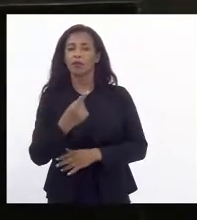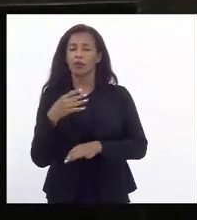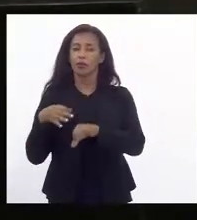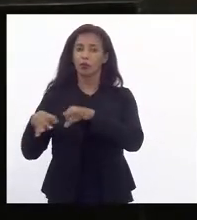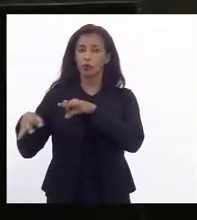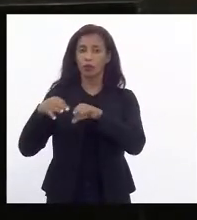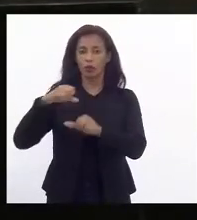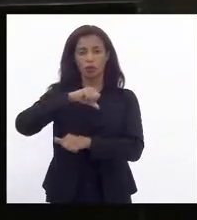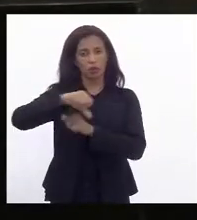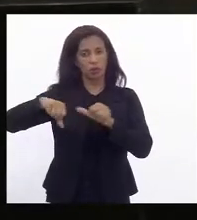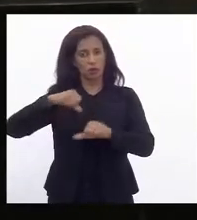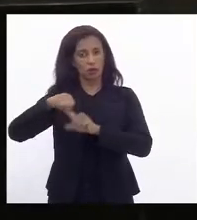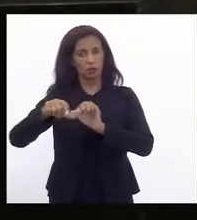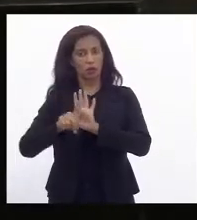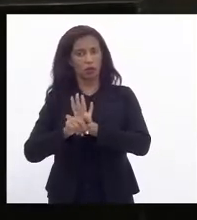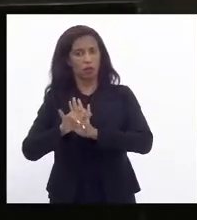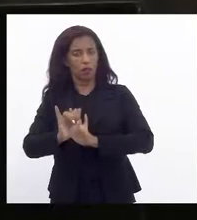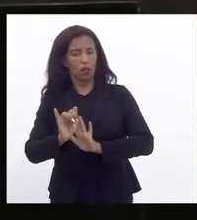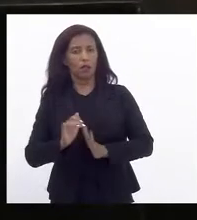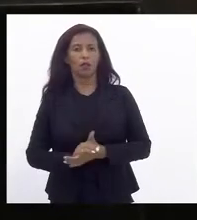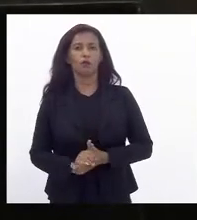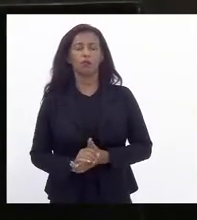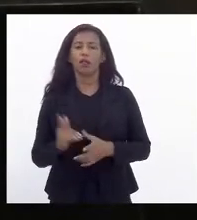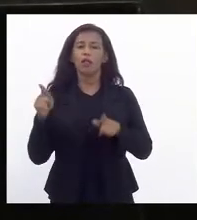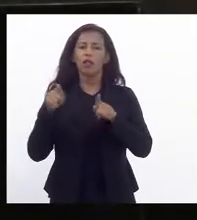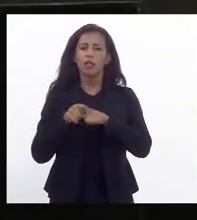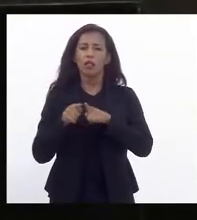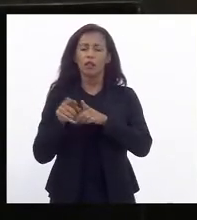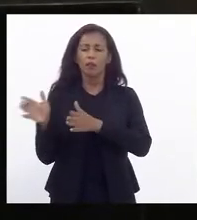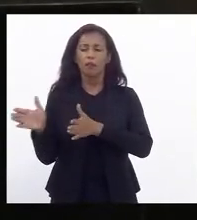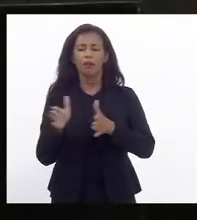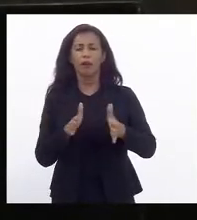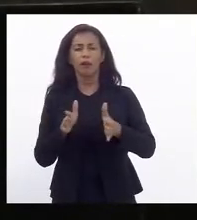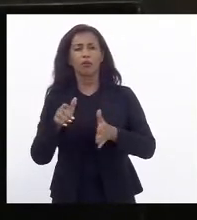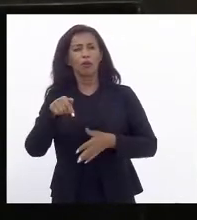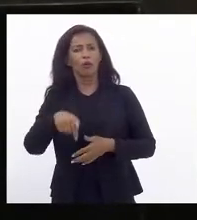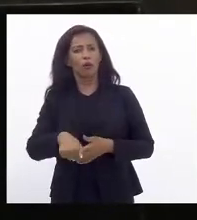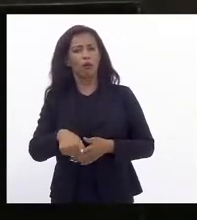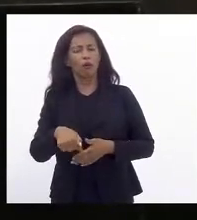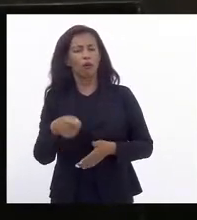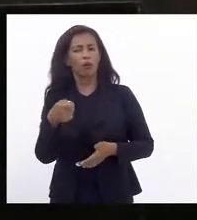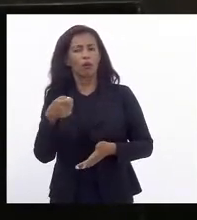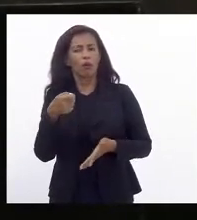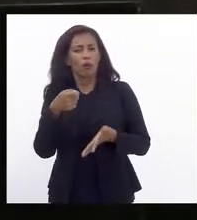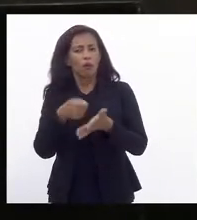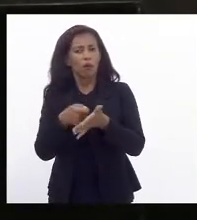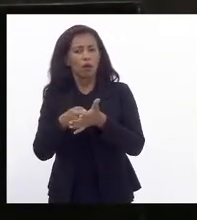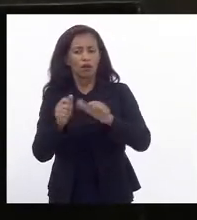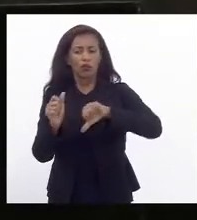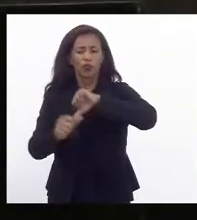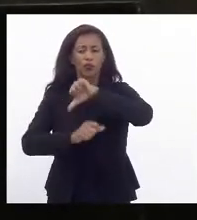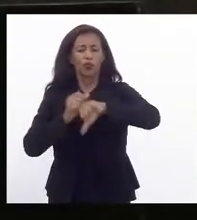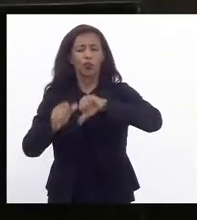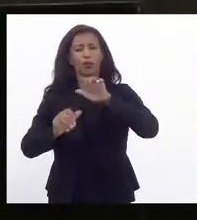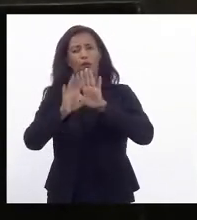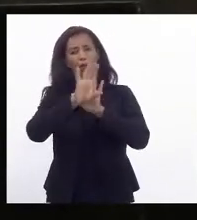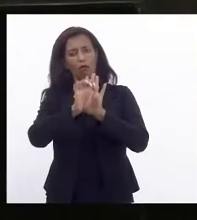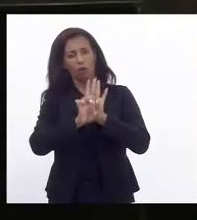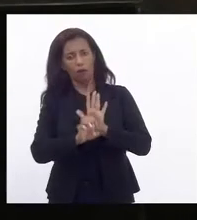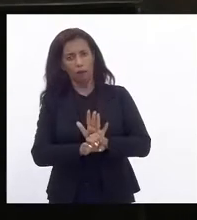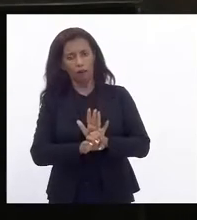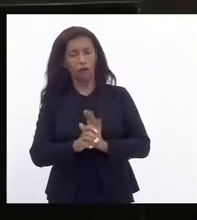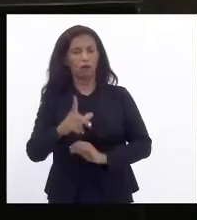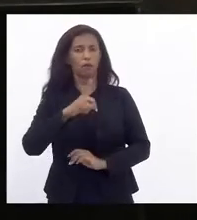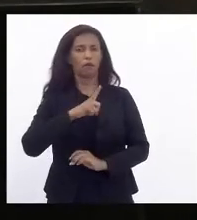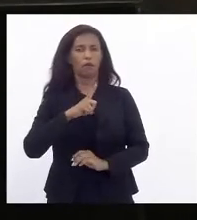que já virou lei, ele inclusive passou aqui por uma tentativa de mudança na sua ementa para colocar